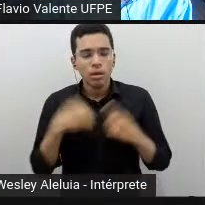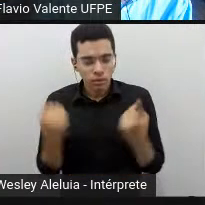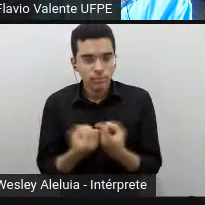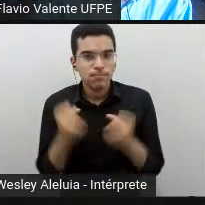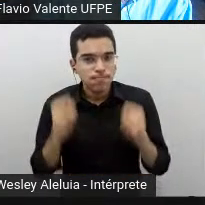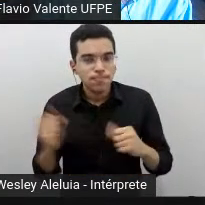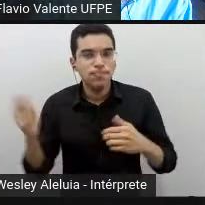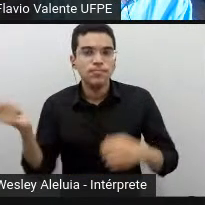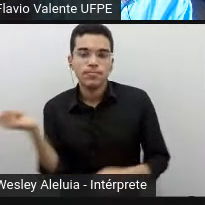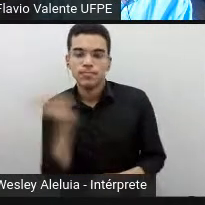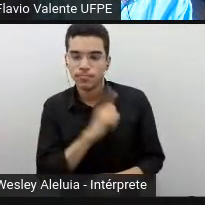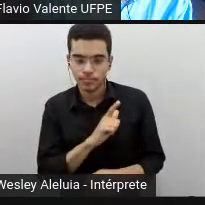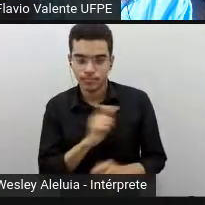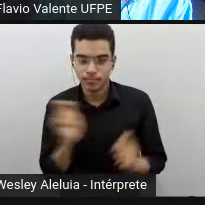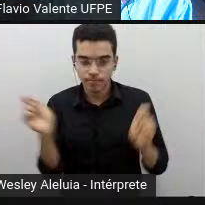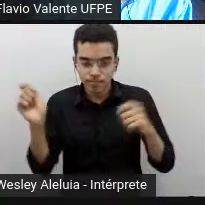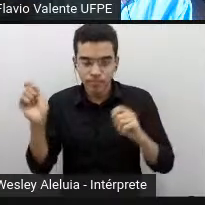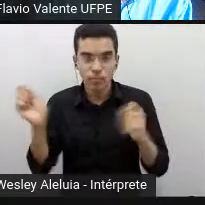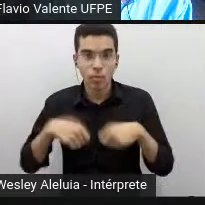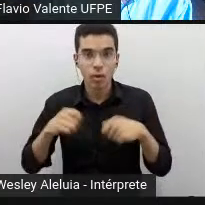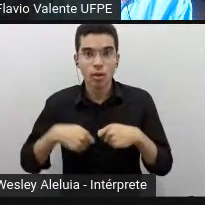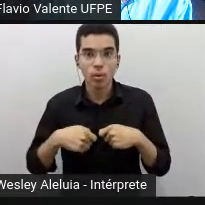Próximo.